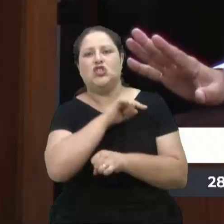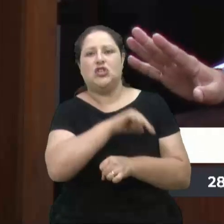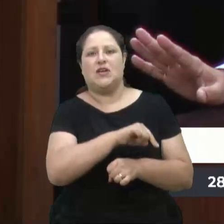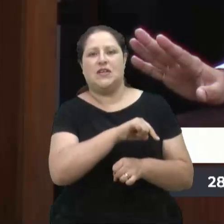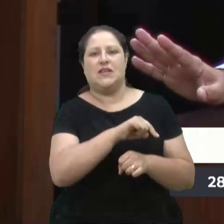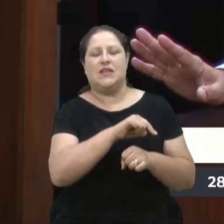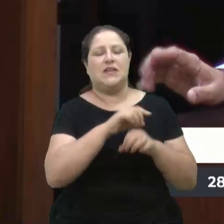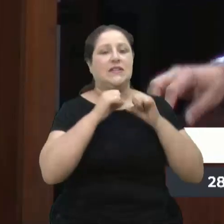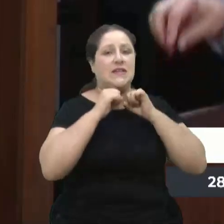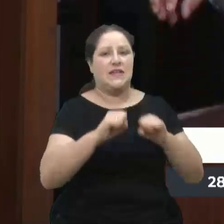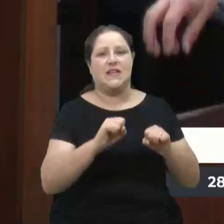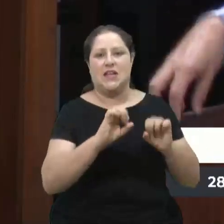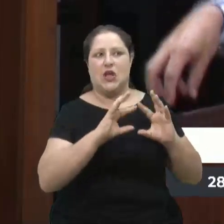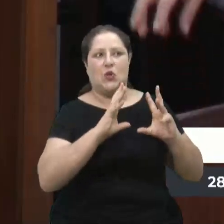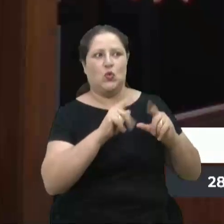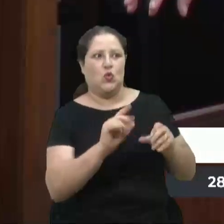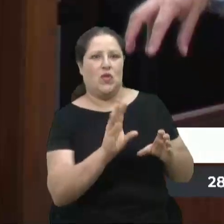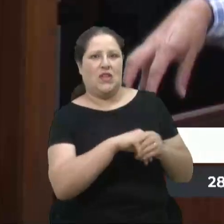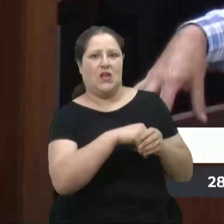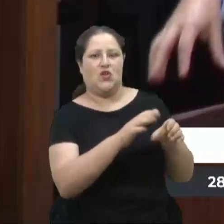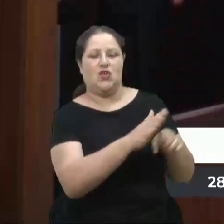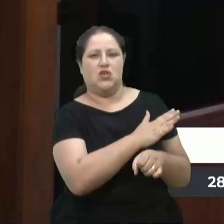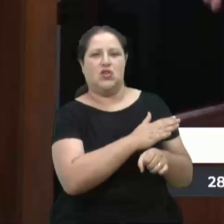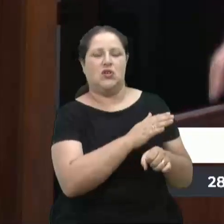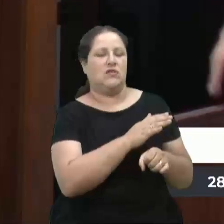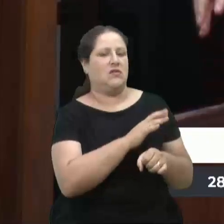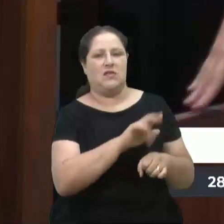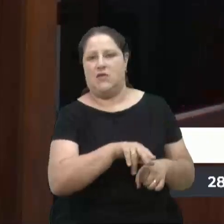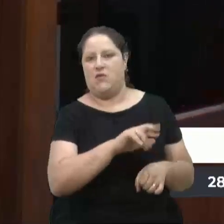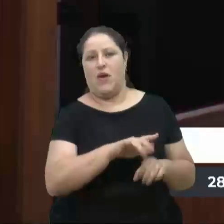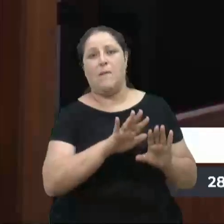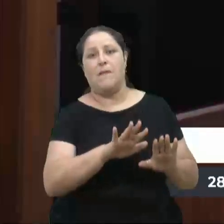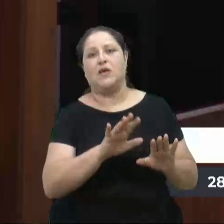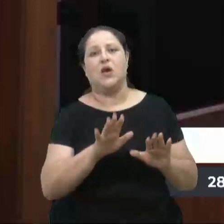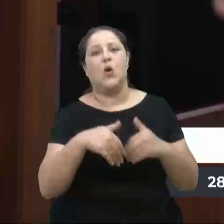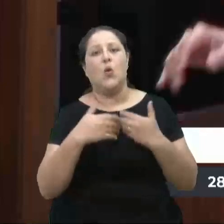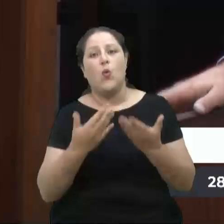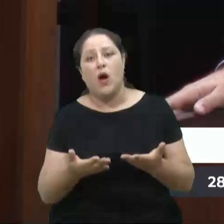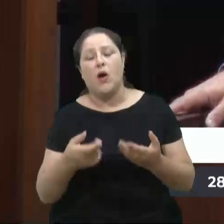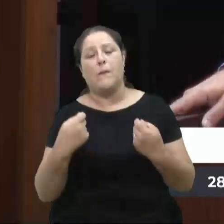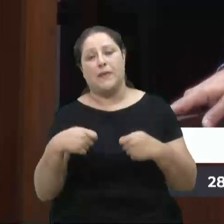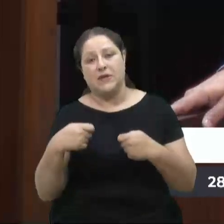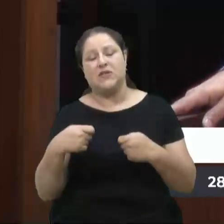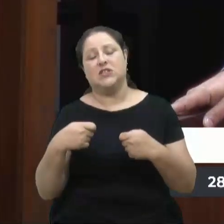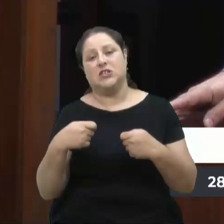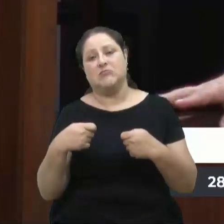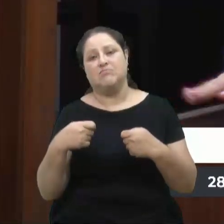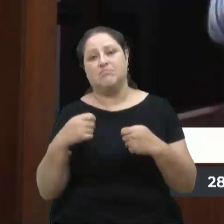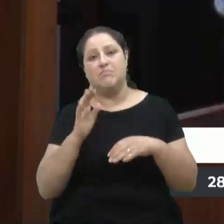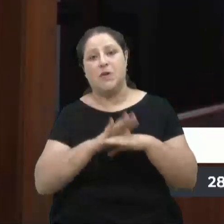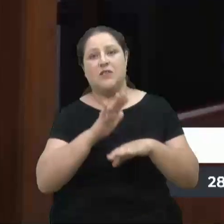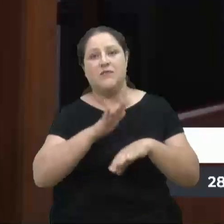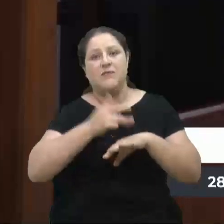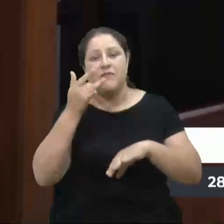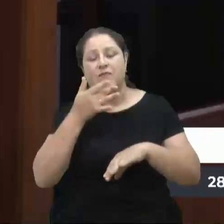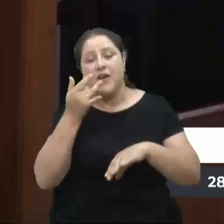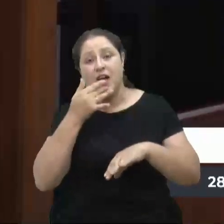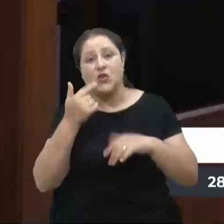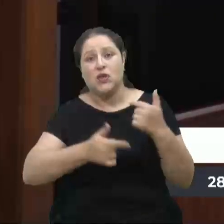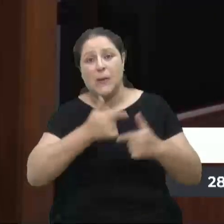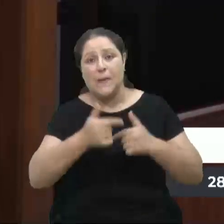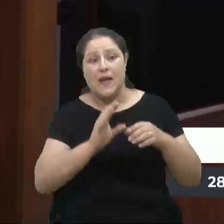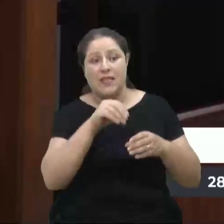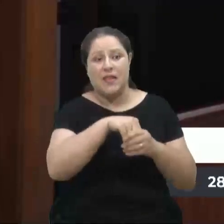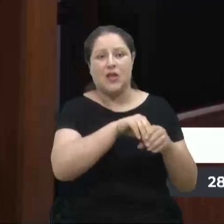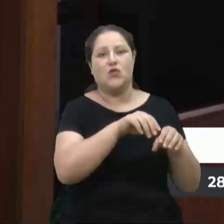não é isso. Mas quais secretarias que viabilizam, inclusive, por exemplo, o mercado público? No modelo e